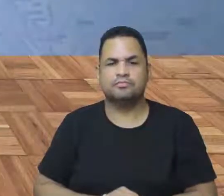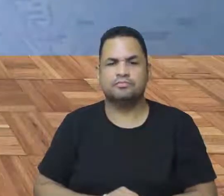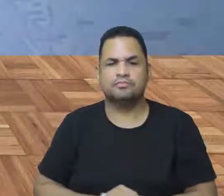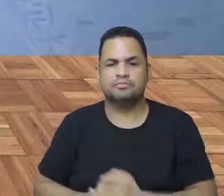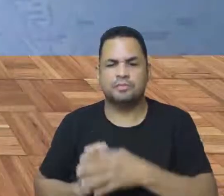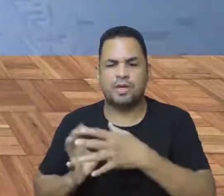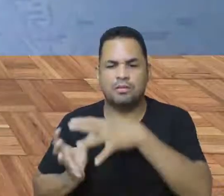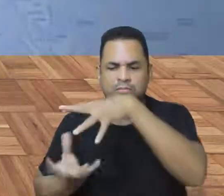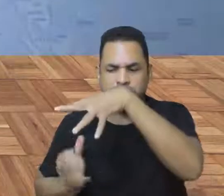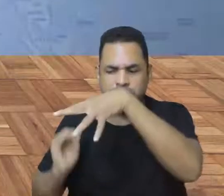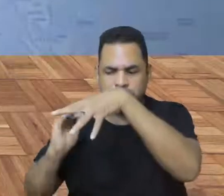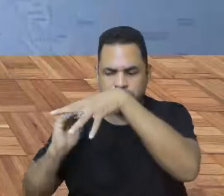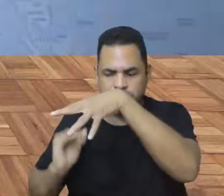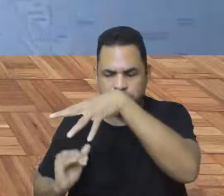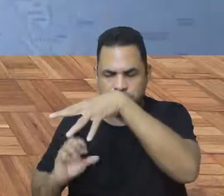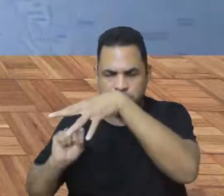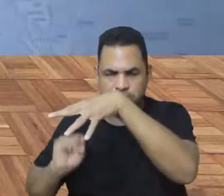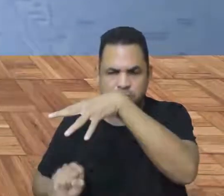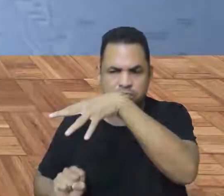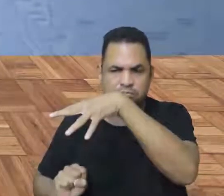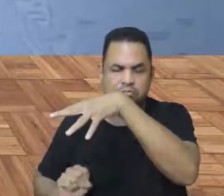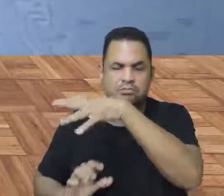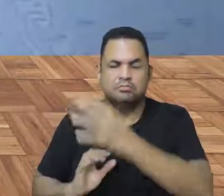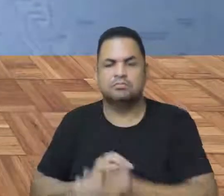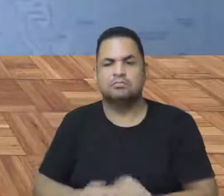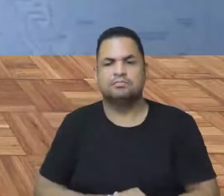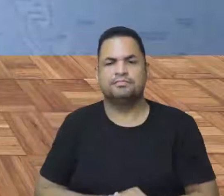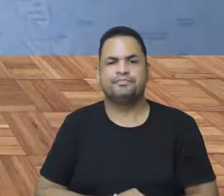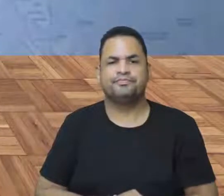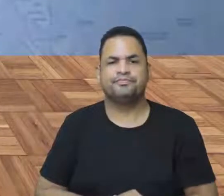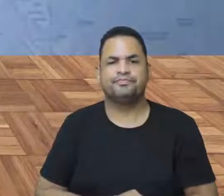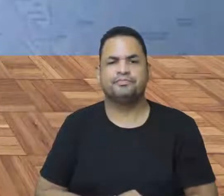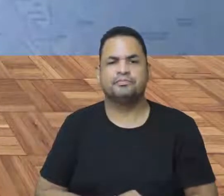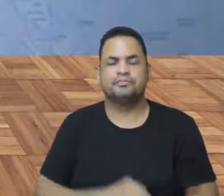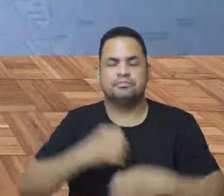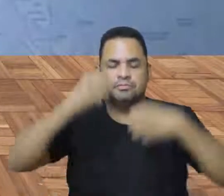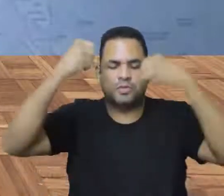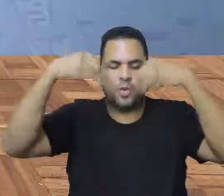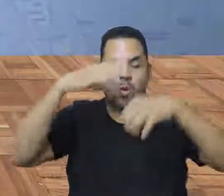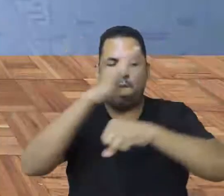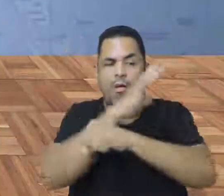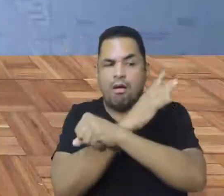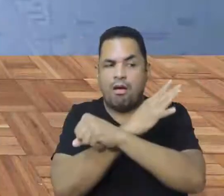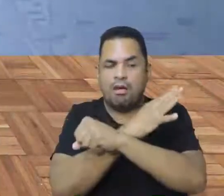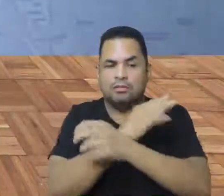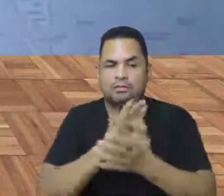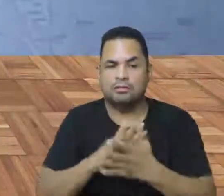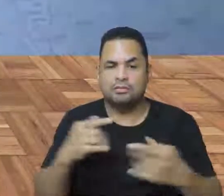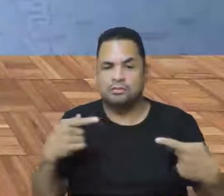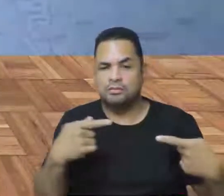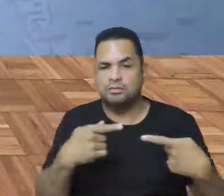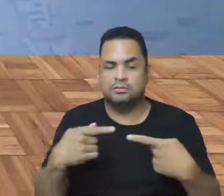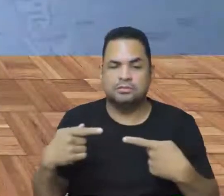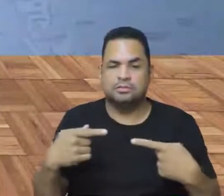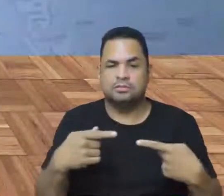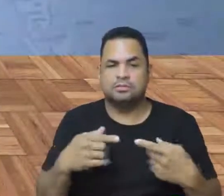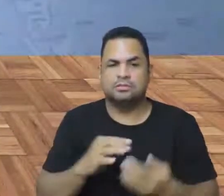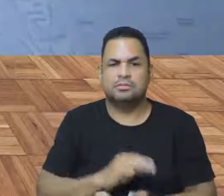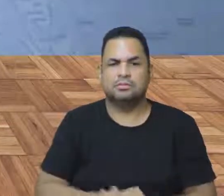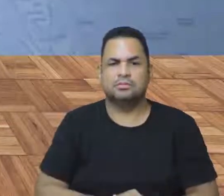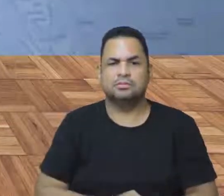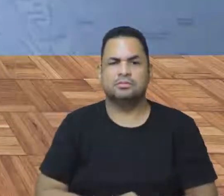Polo Sul, ok? Já as chuvas ácidas estão relacionadas às